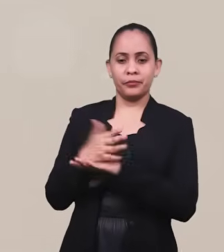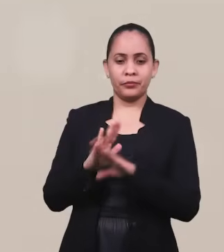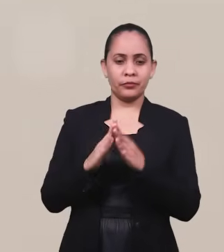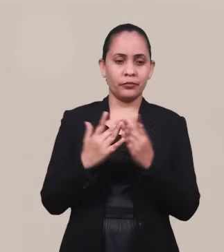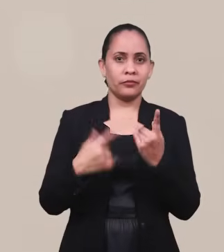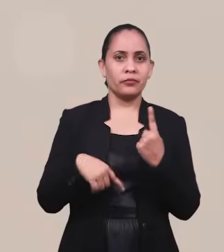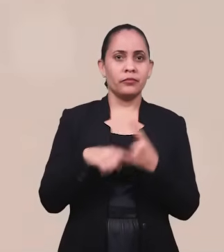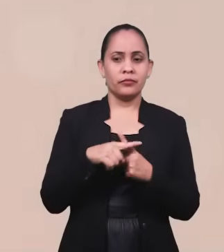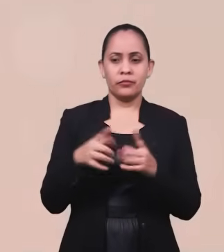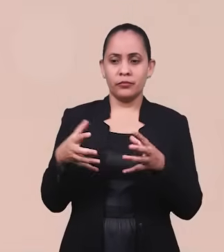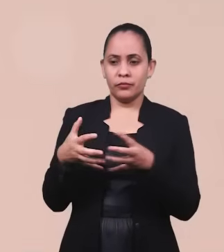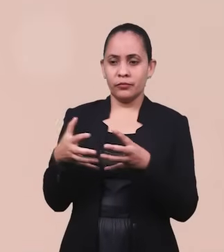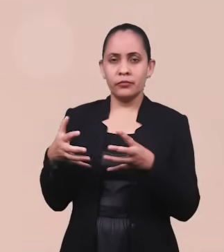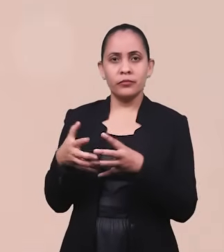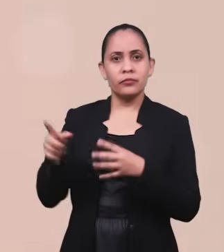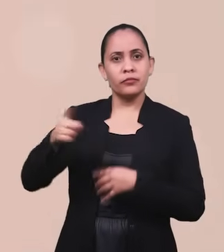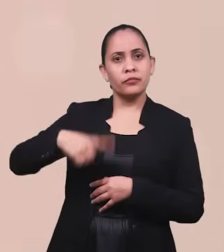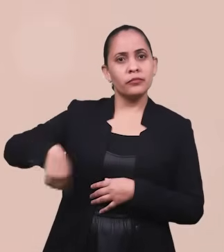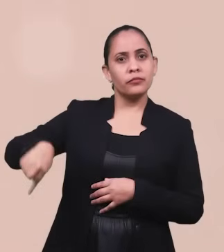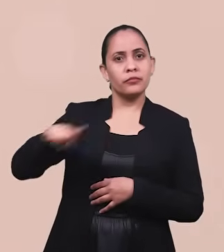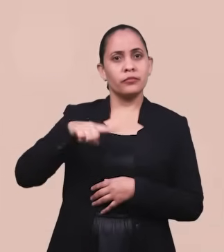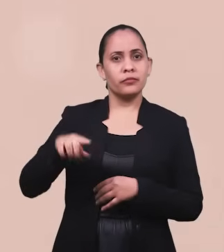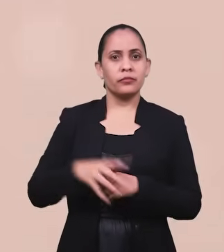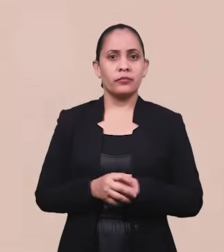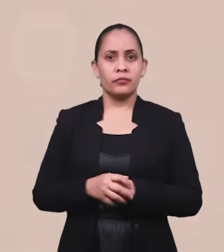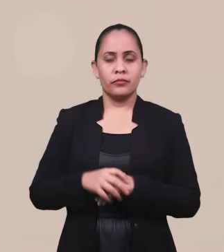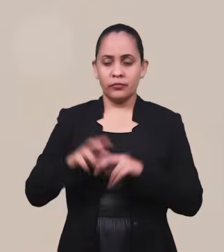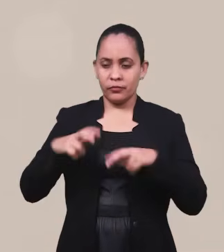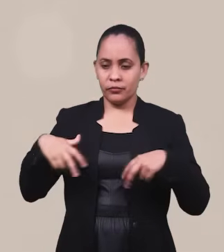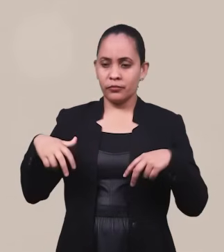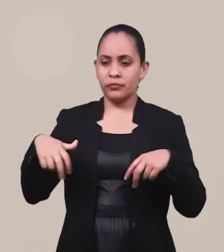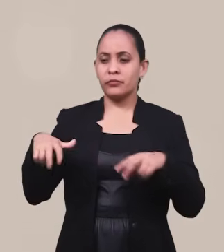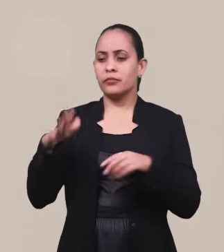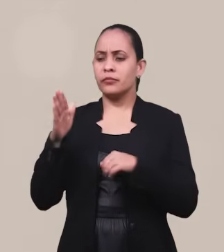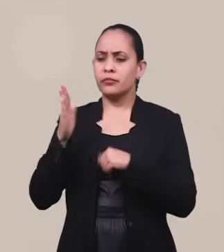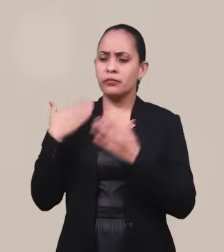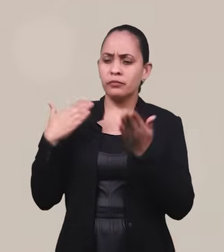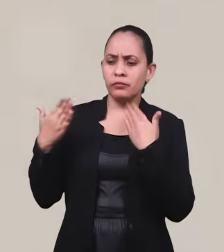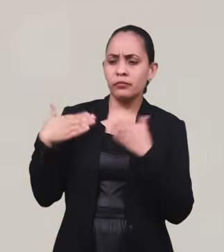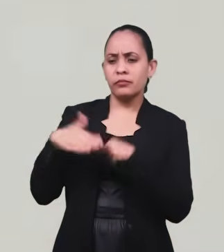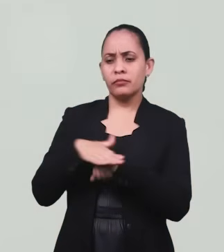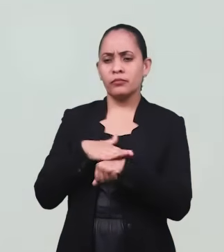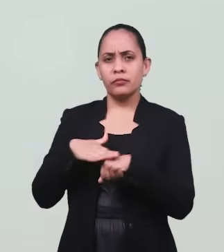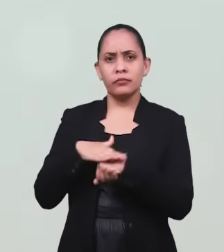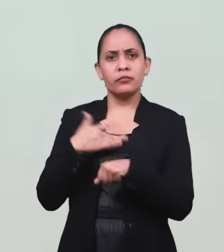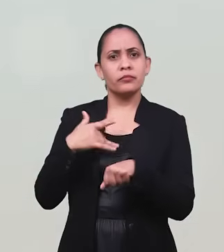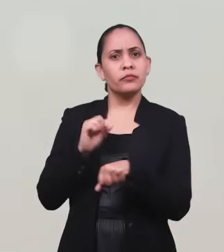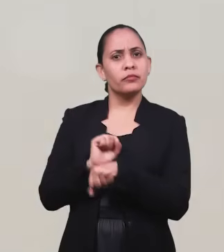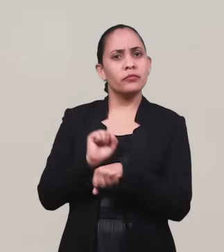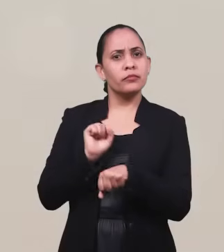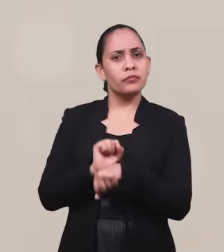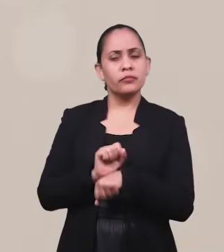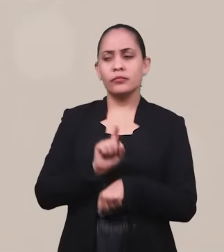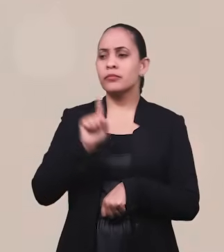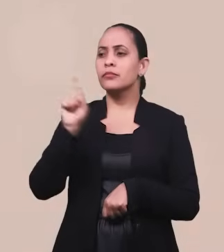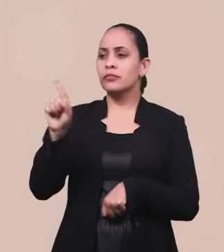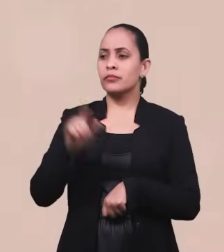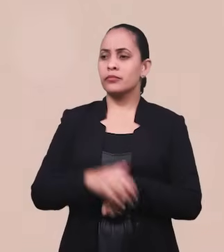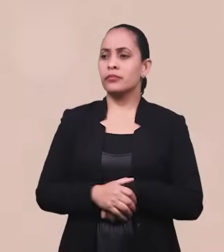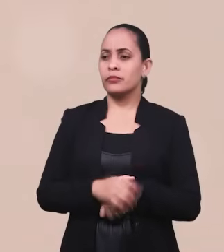igreja, aquele grupo de irmãos idosos estavam tudo na porta da igreja conversando e esperando